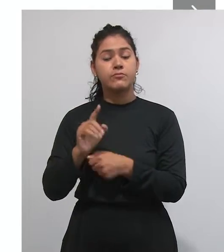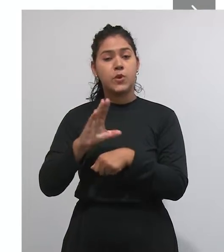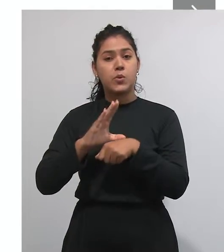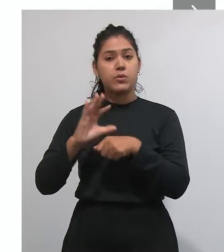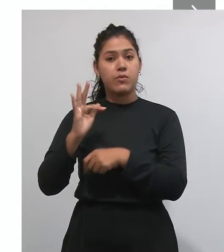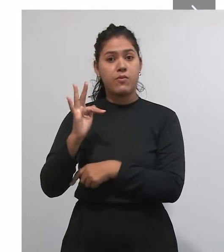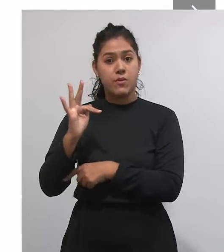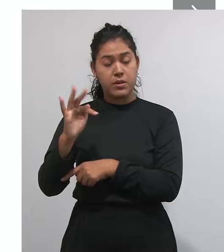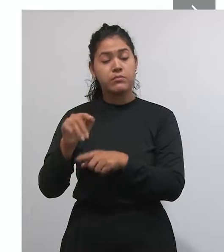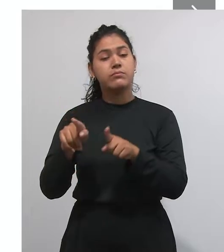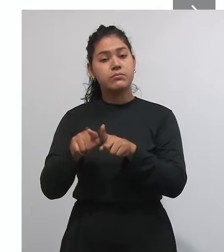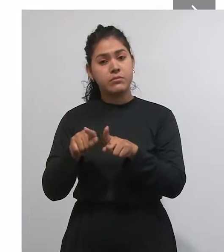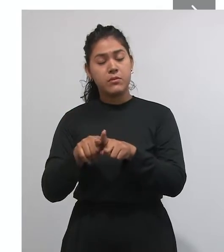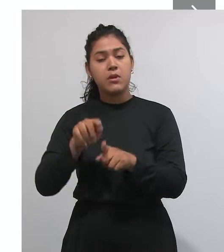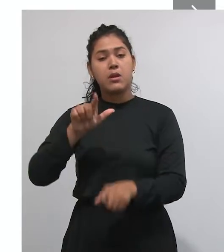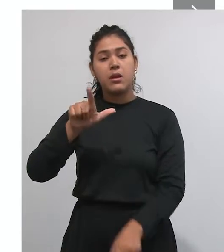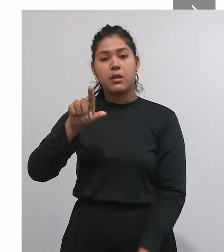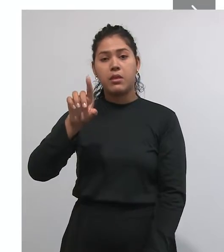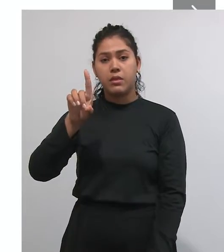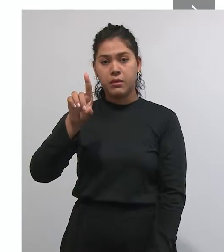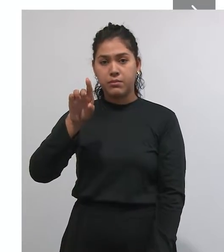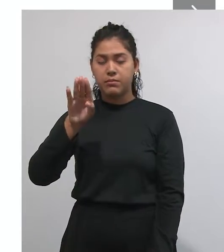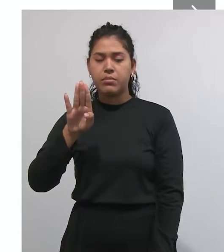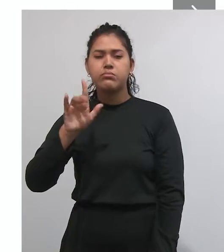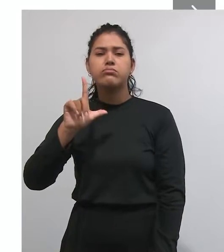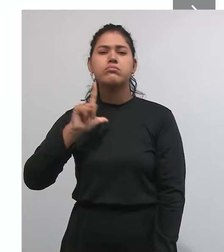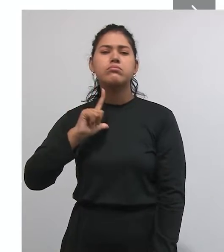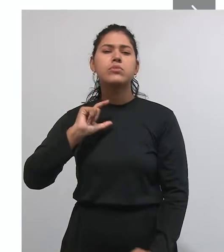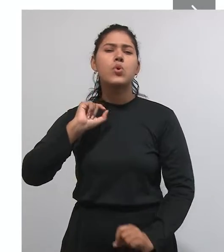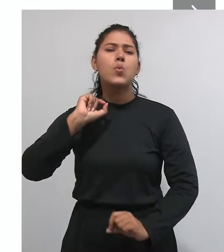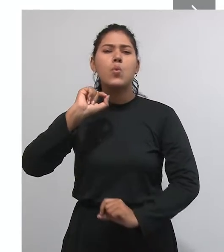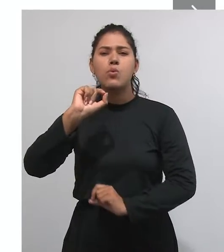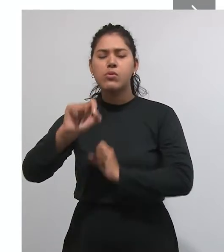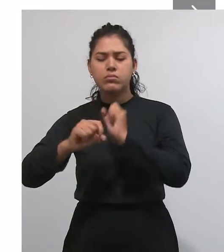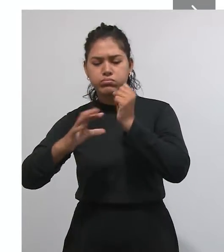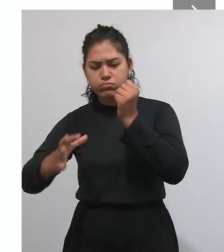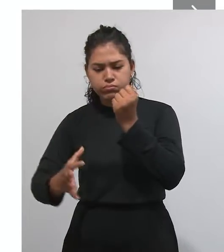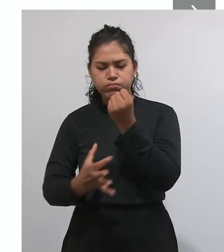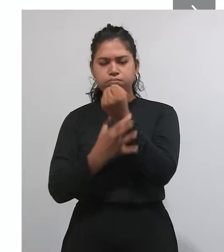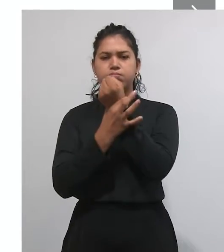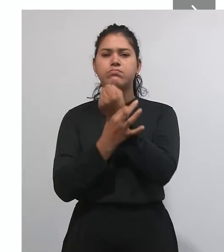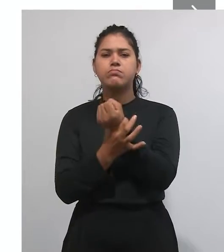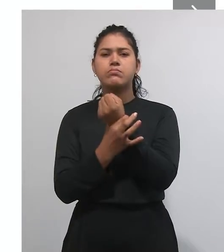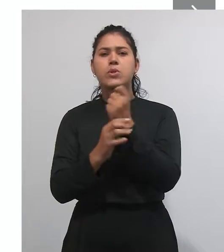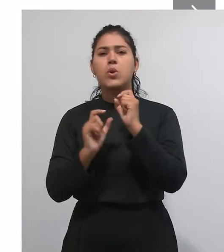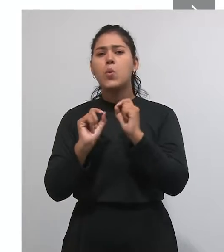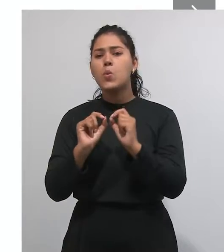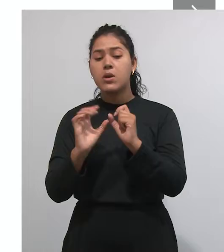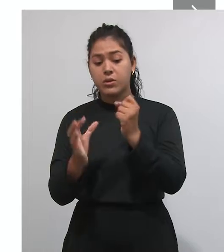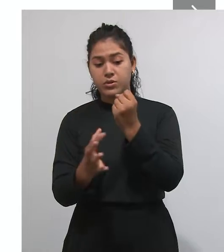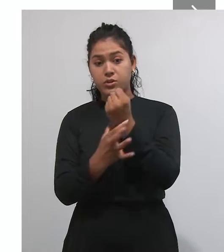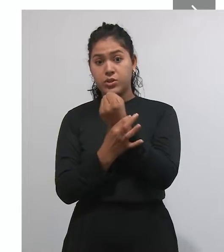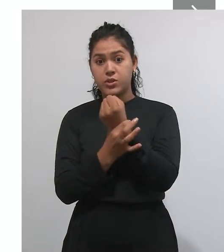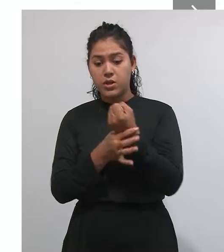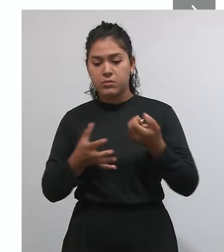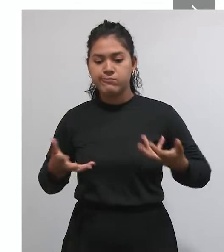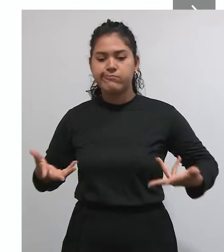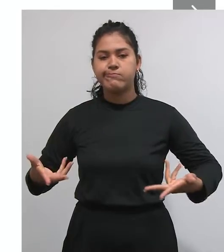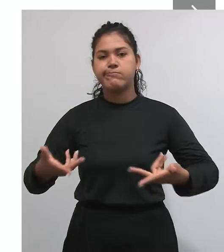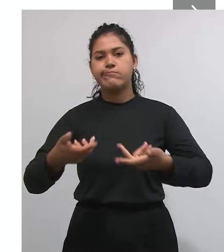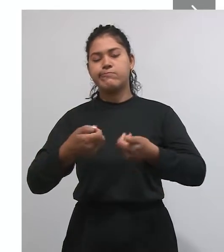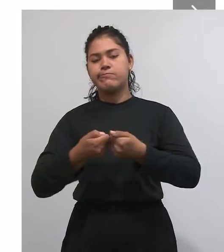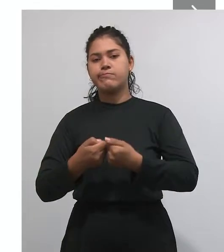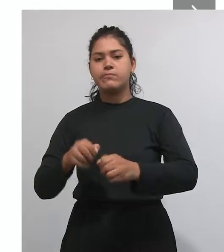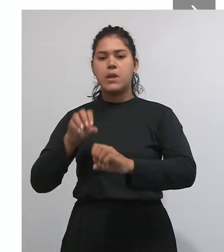da Constituição e dentro da LDB, a gente viu que uma das garantias era a garantia de qualidade